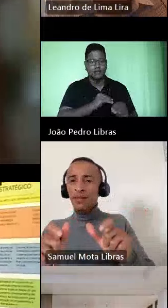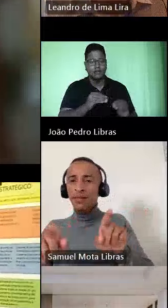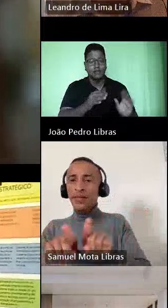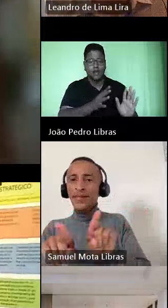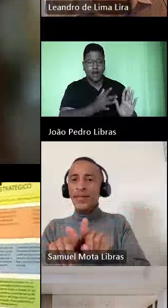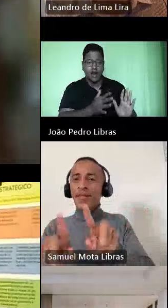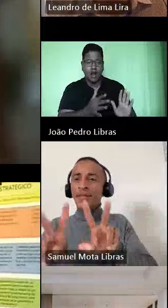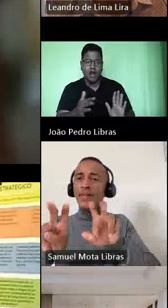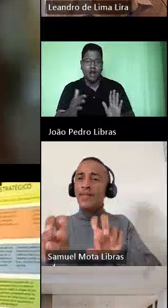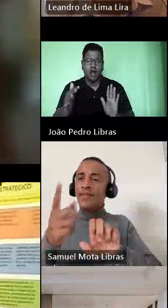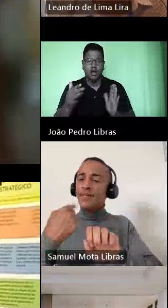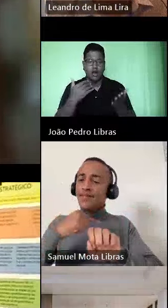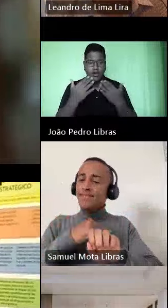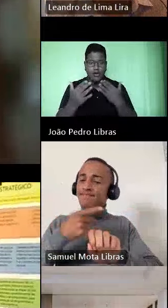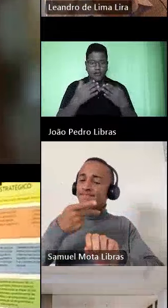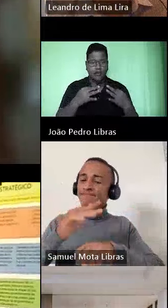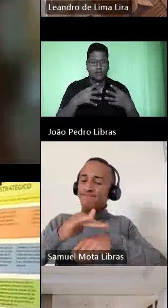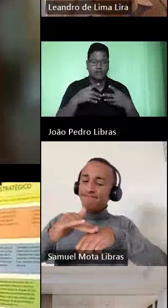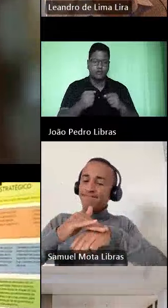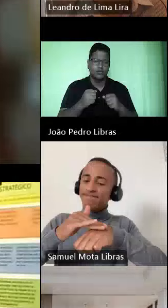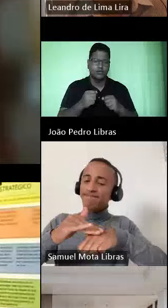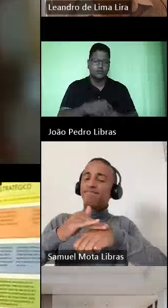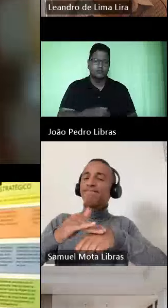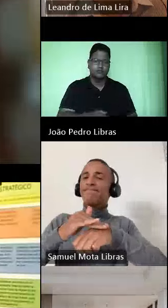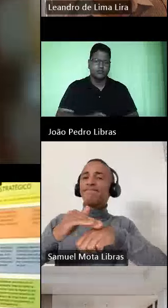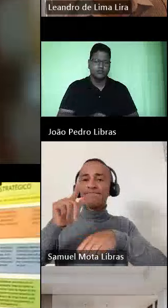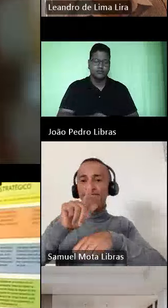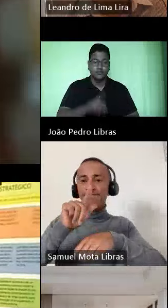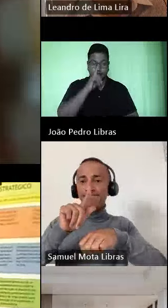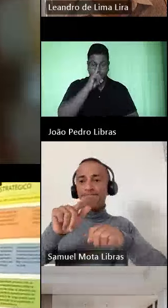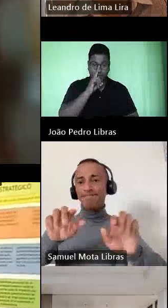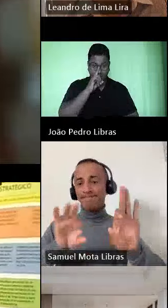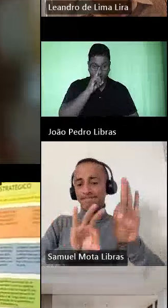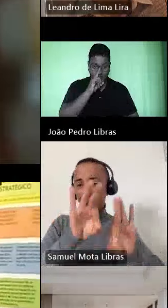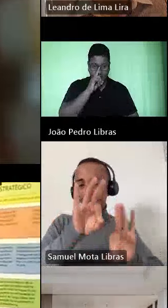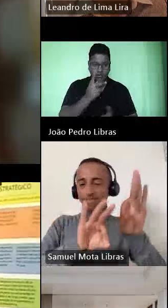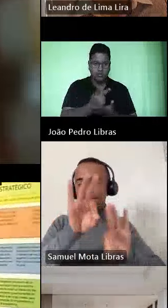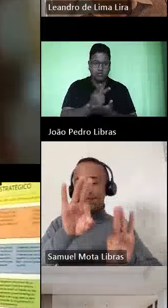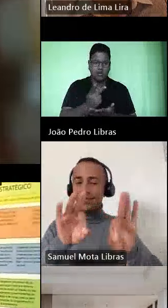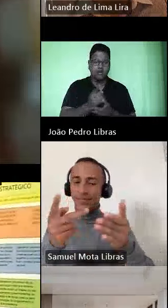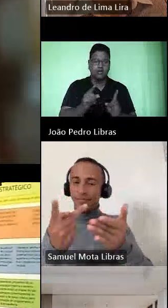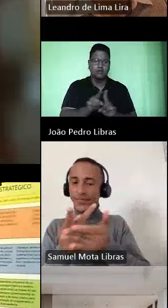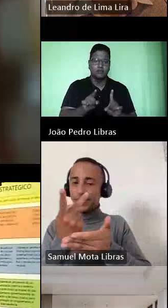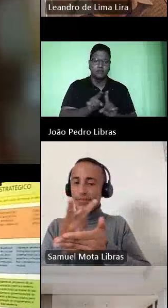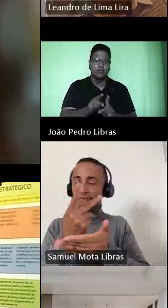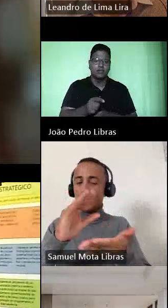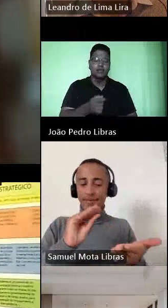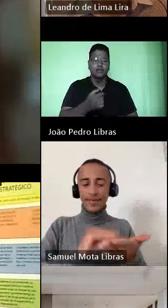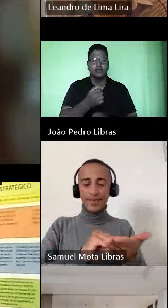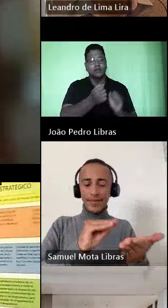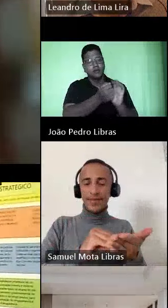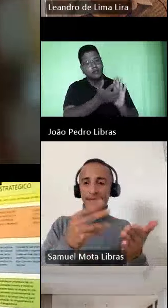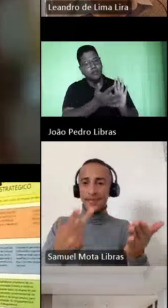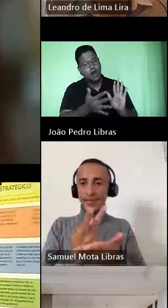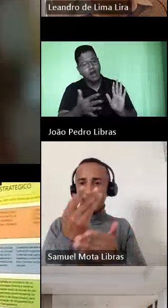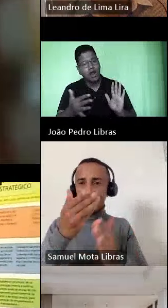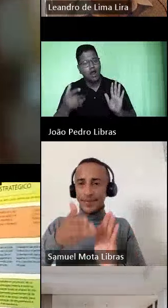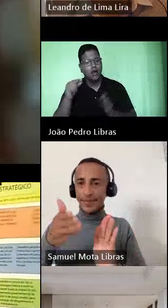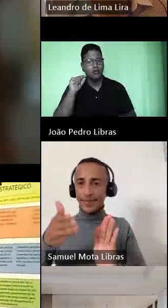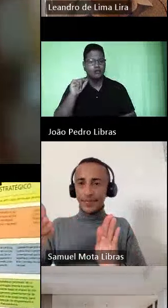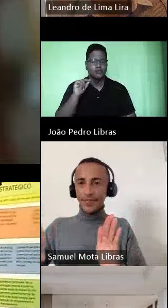que tanto documentar documentar riscos como erros né como falhas que acontecem no processo são formas na verdade de